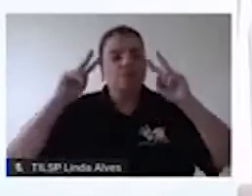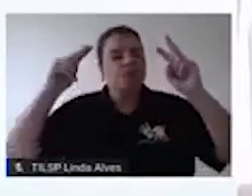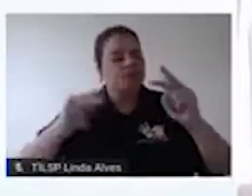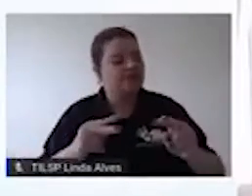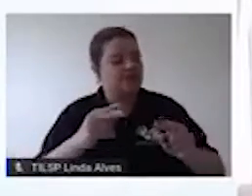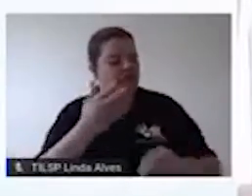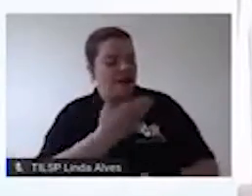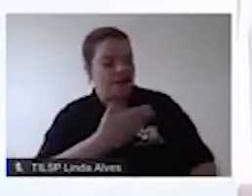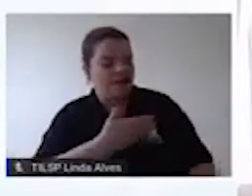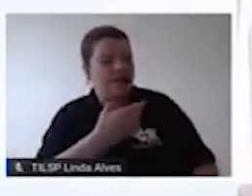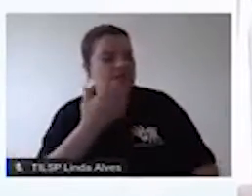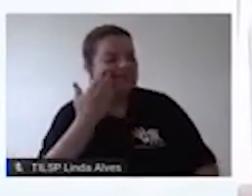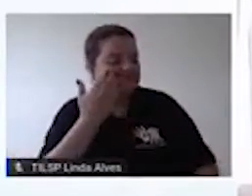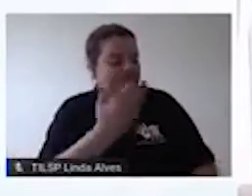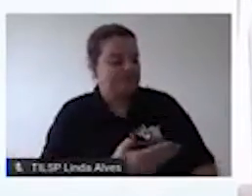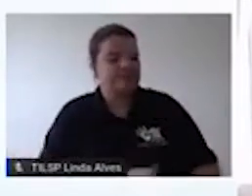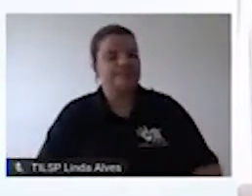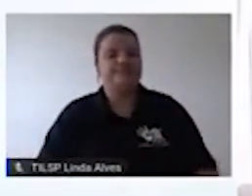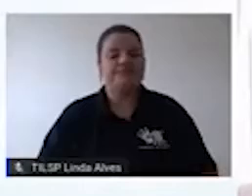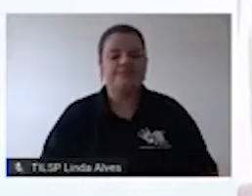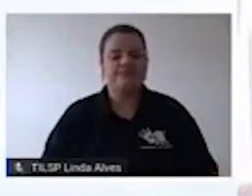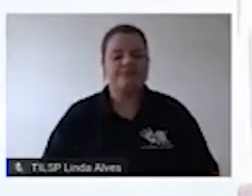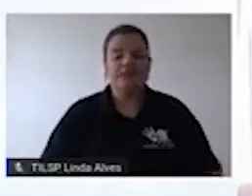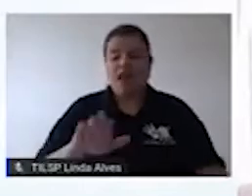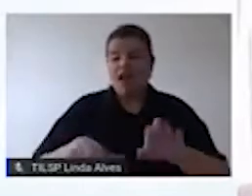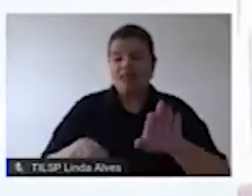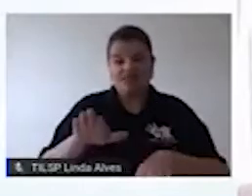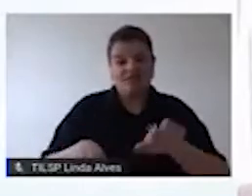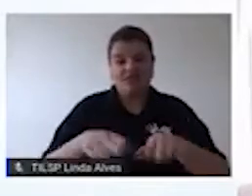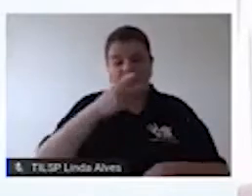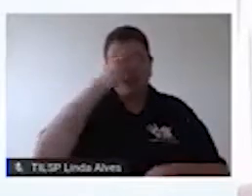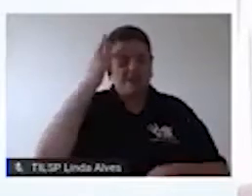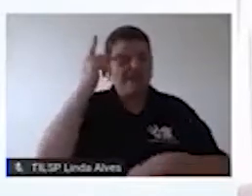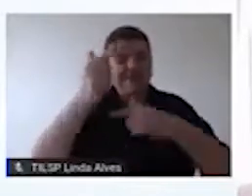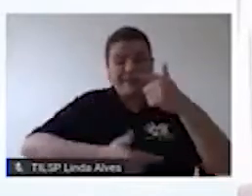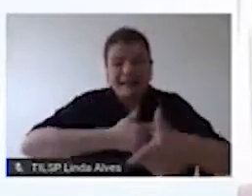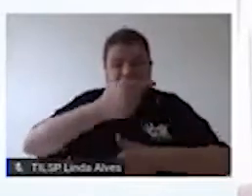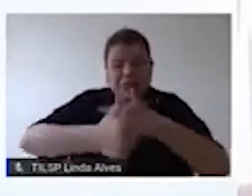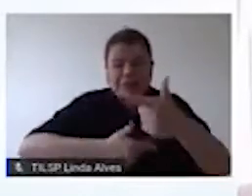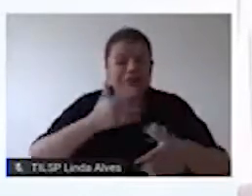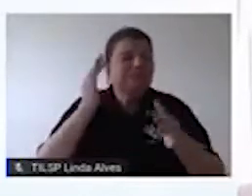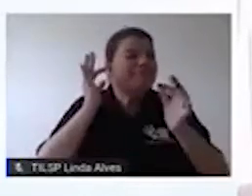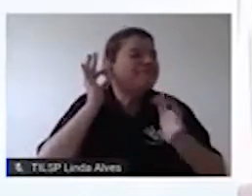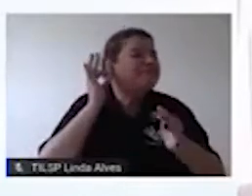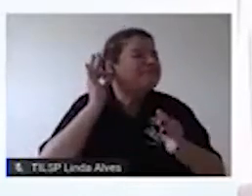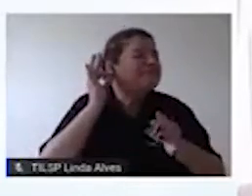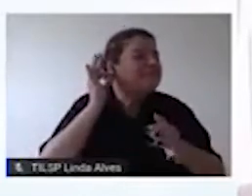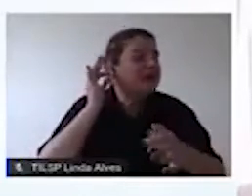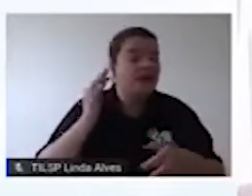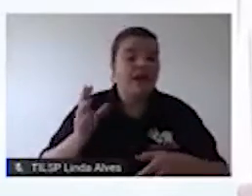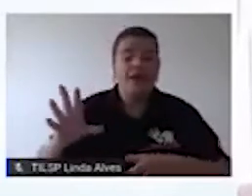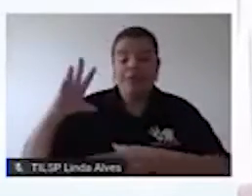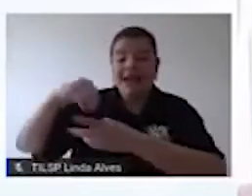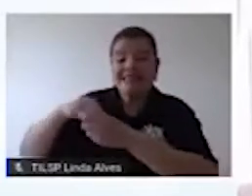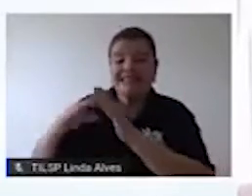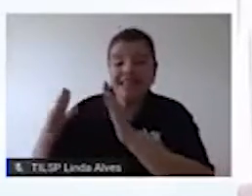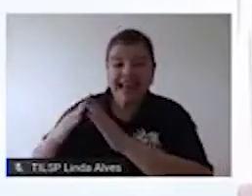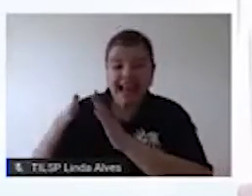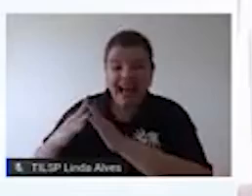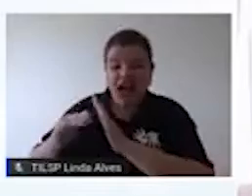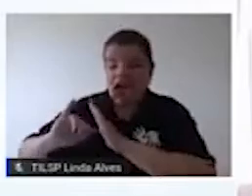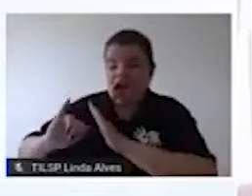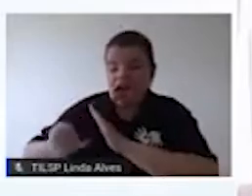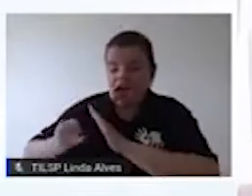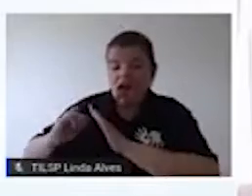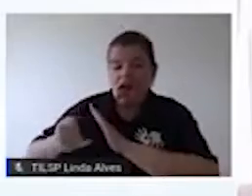lado. A gente comentou com eles que, às vezes, o trabalhador que é exemplar na empresa, ele é um abusador, ele é